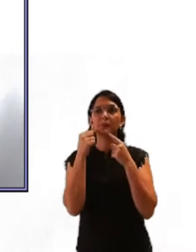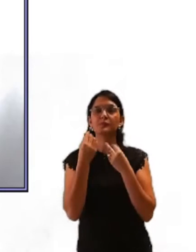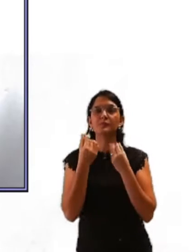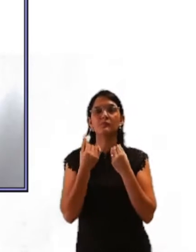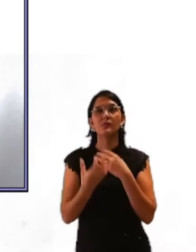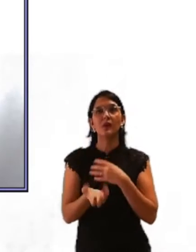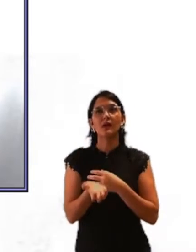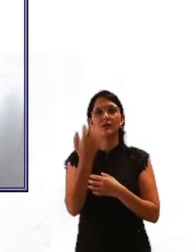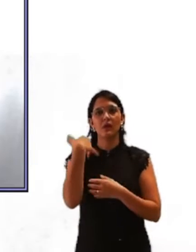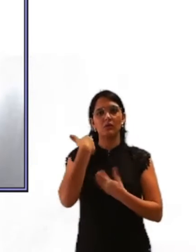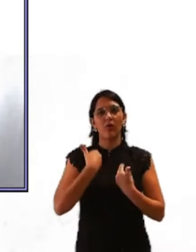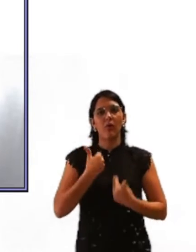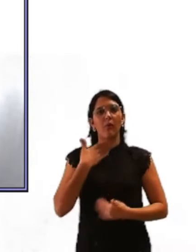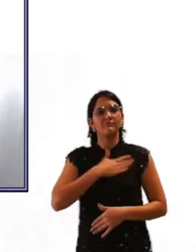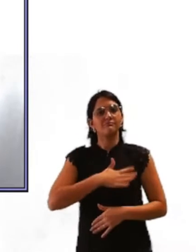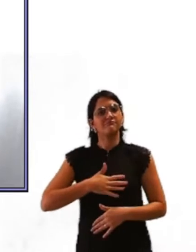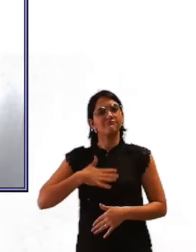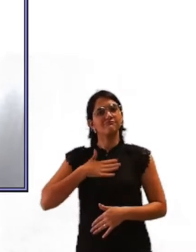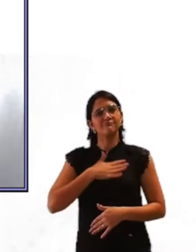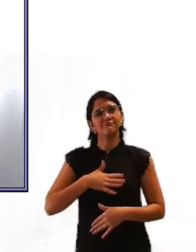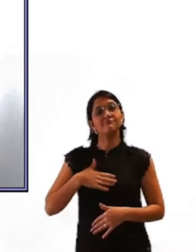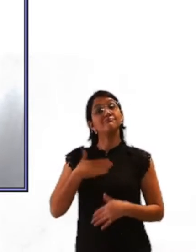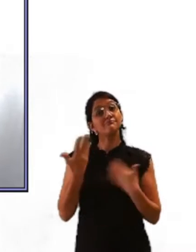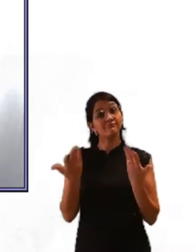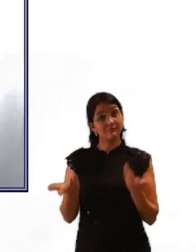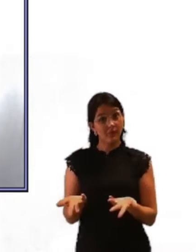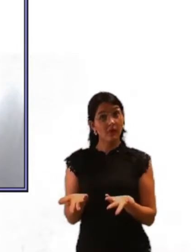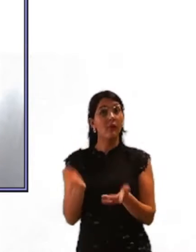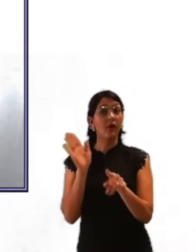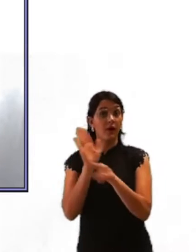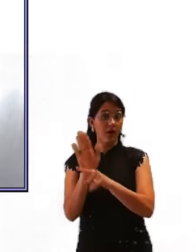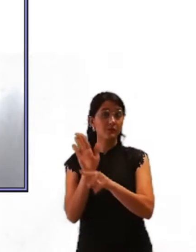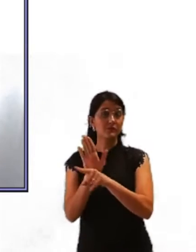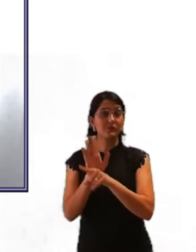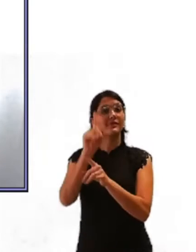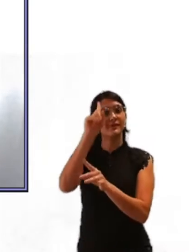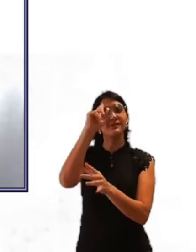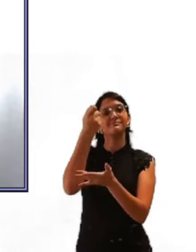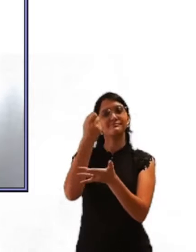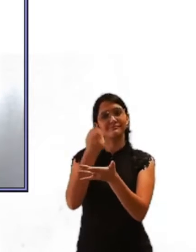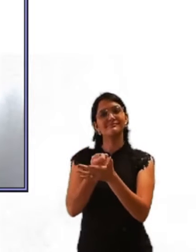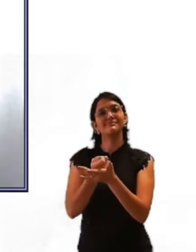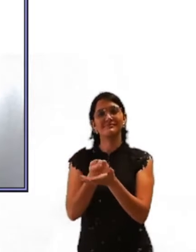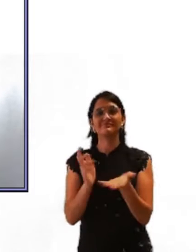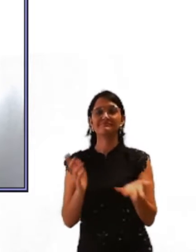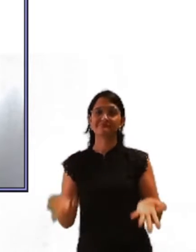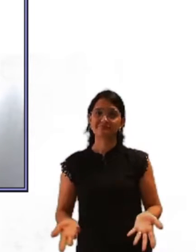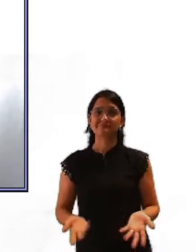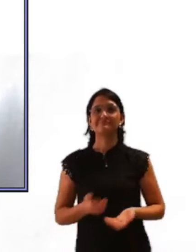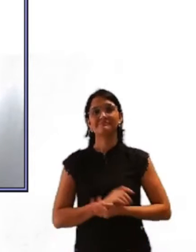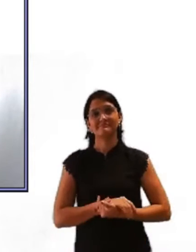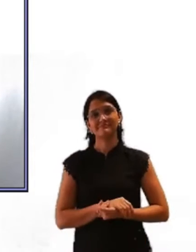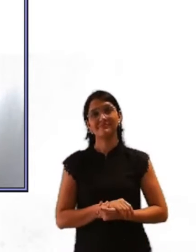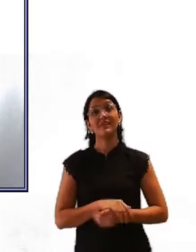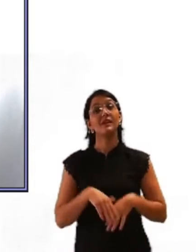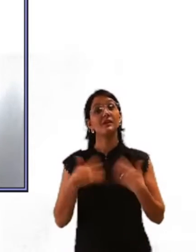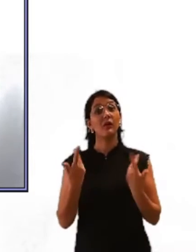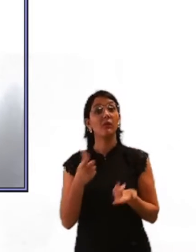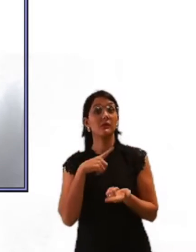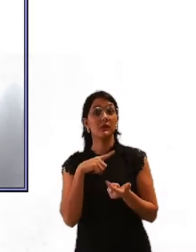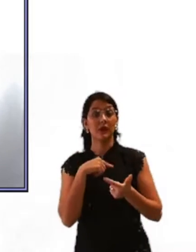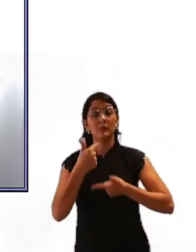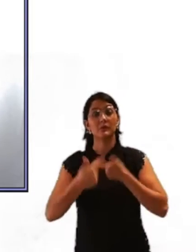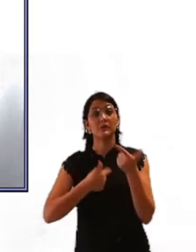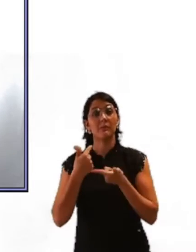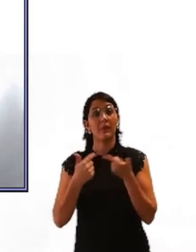bem-estar. E isso é um fator extrajurídico que pode influenciar nessa tomada de decisão. Então, isso é trabalhado na análise